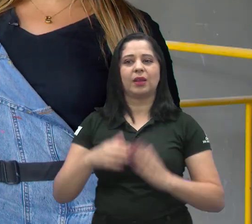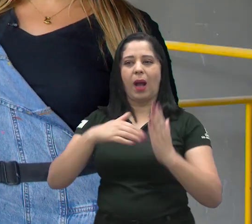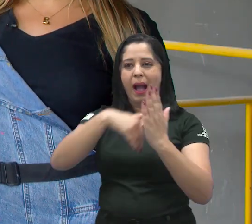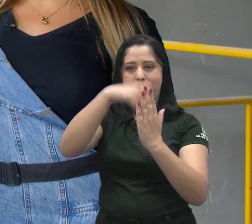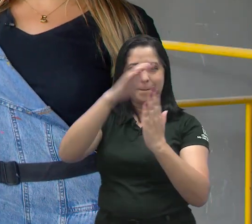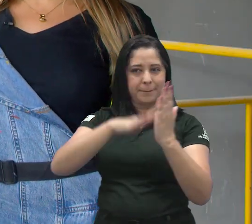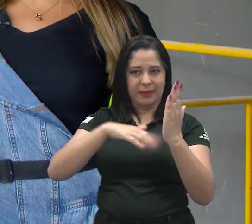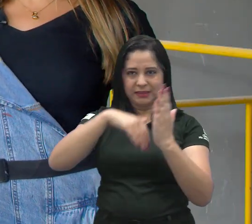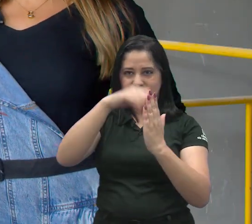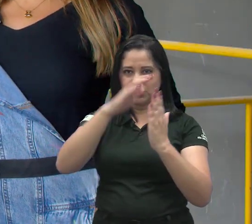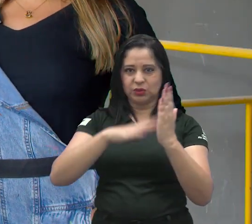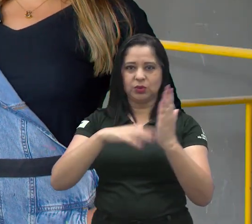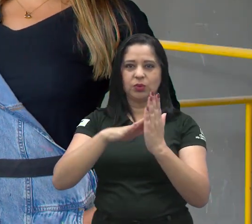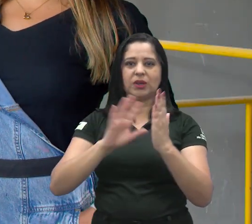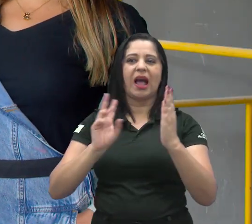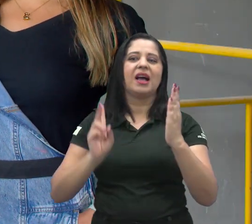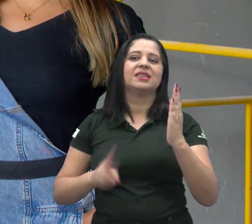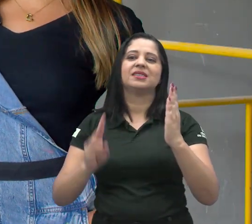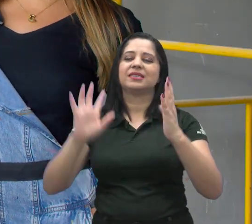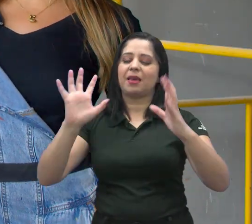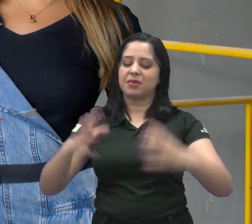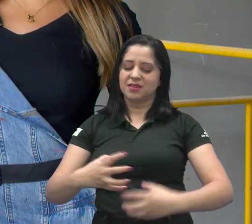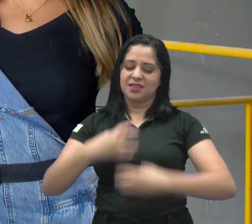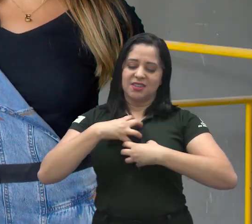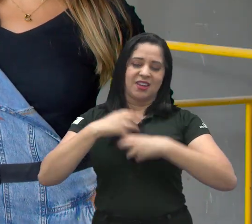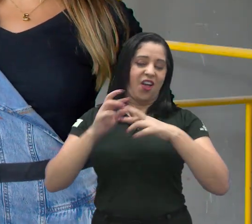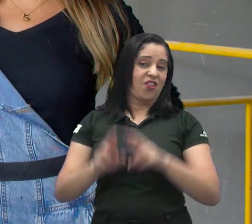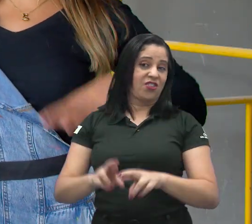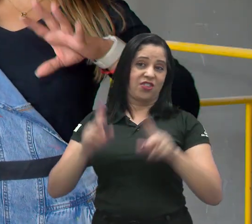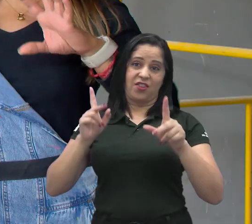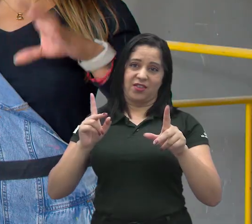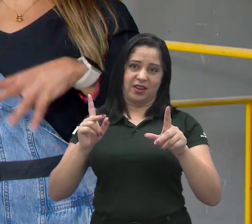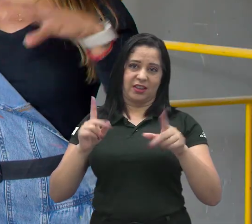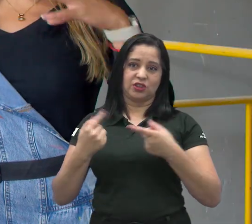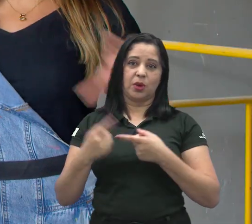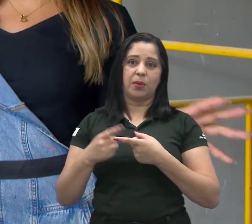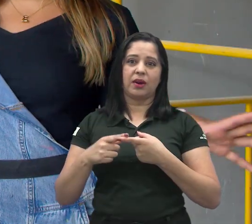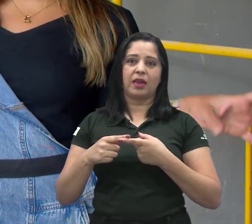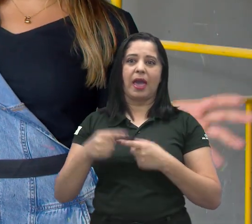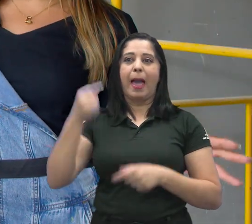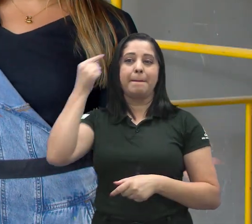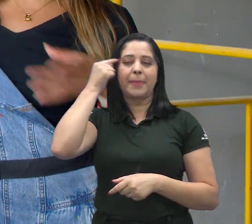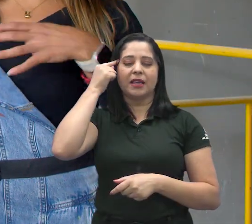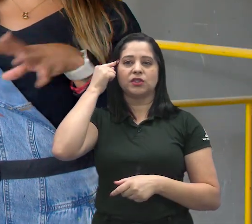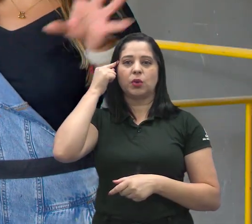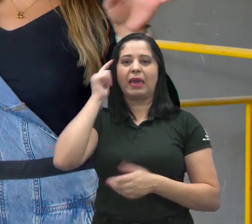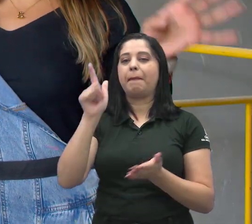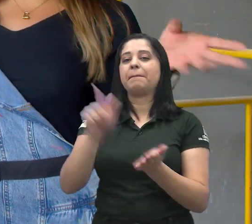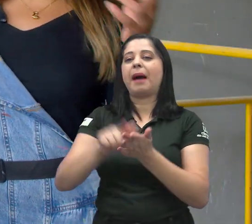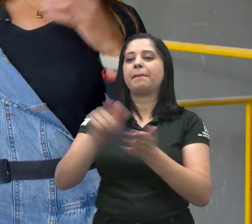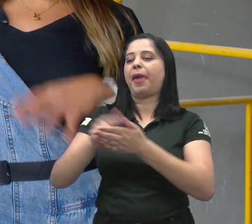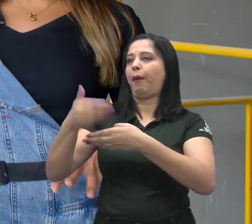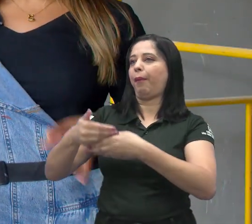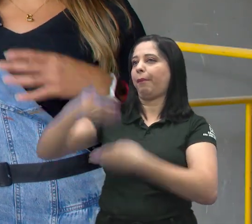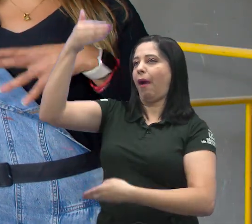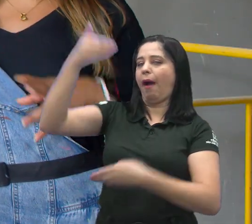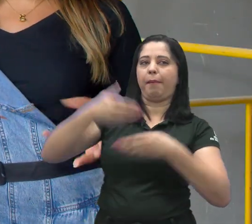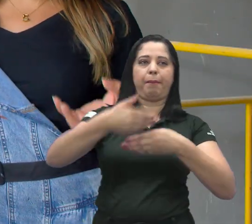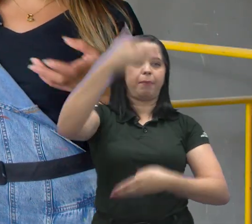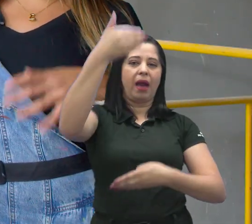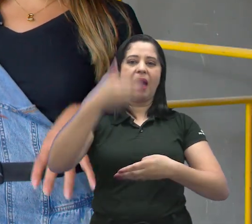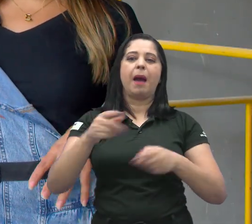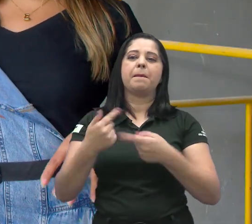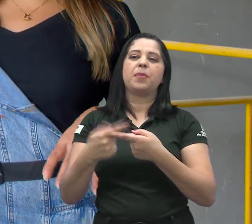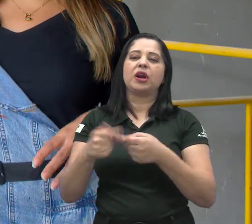ela traz um sentimento totalmente diferente para casa, porque a primeira coisa que a gente pensa é papel de parede. Vou colocar um papel de parede porque é